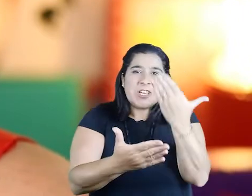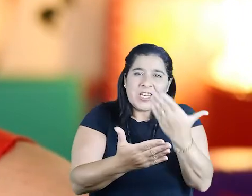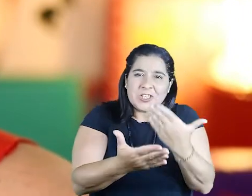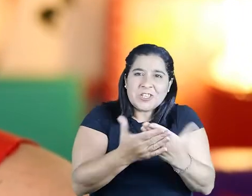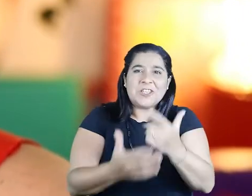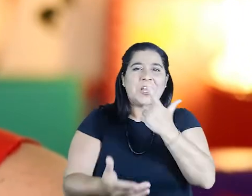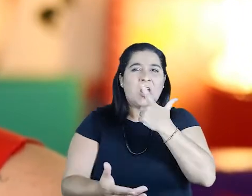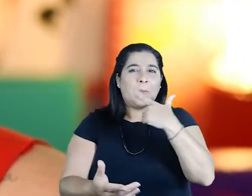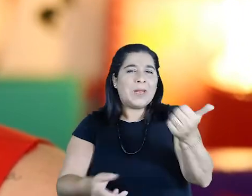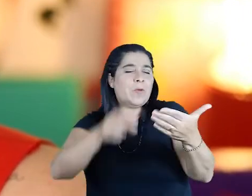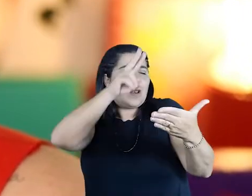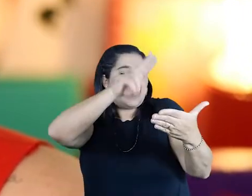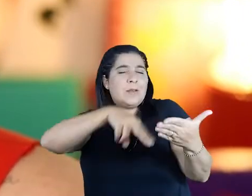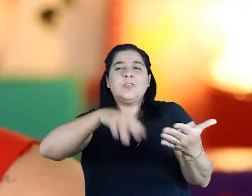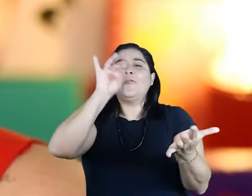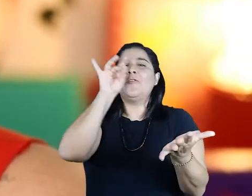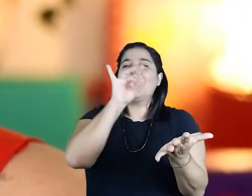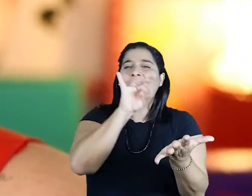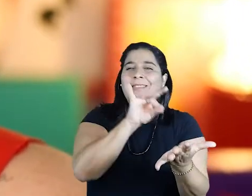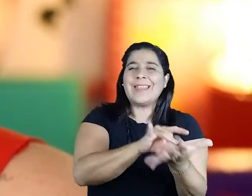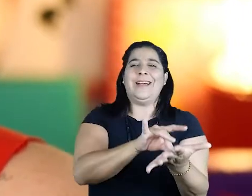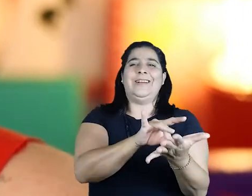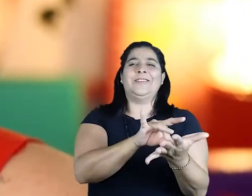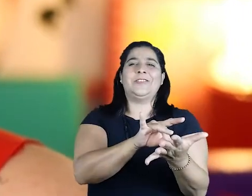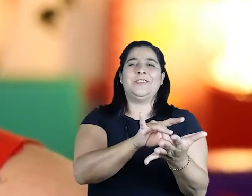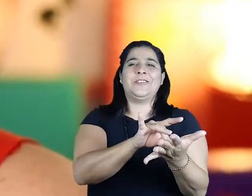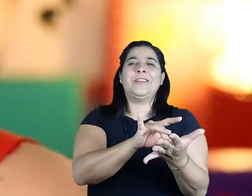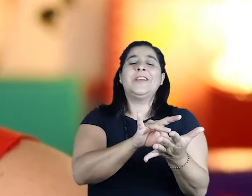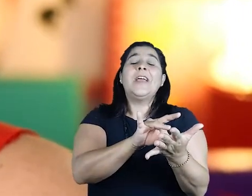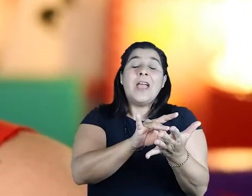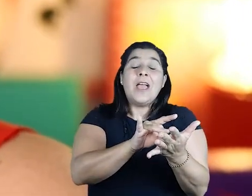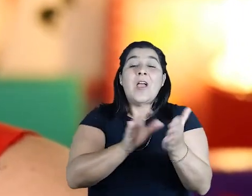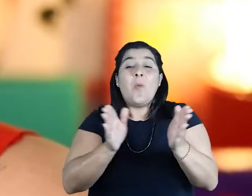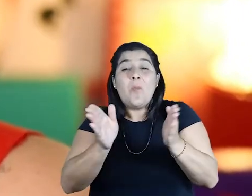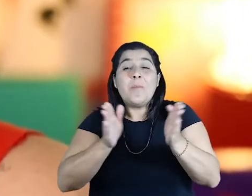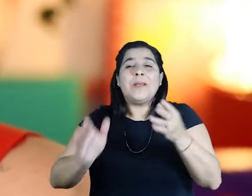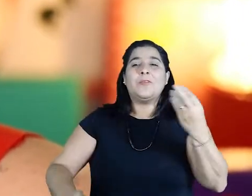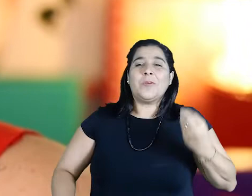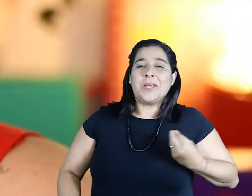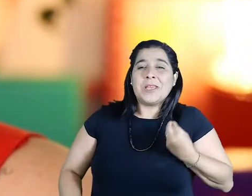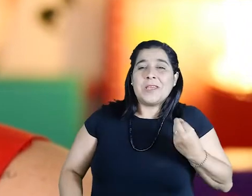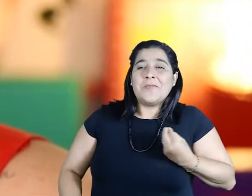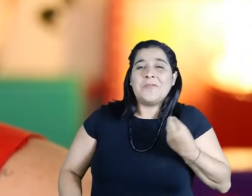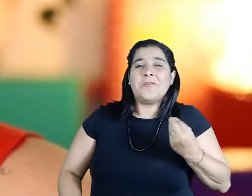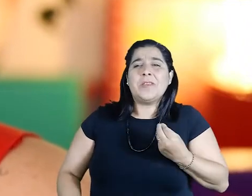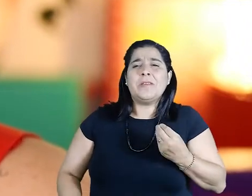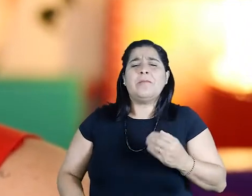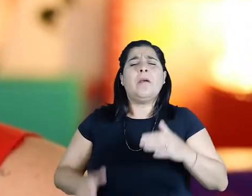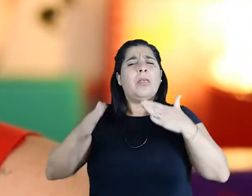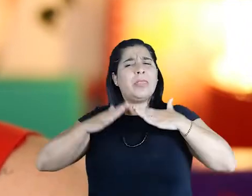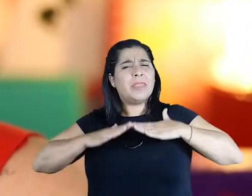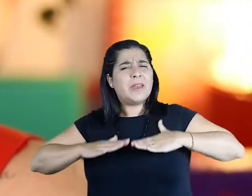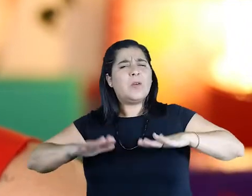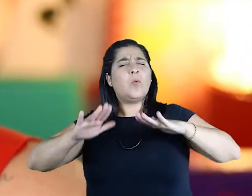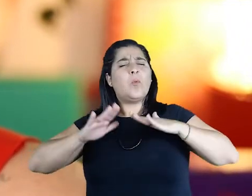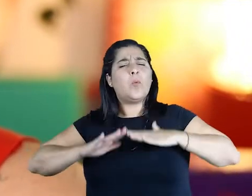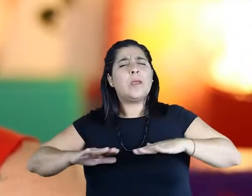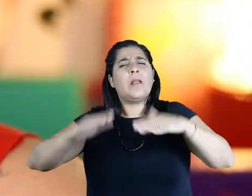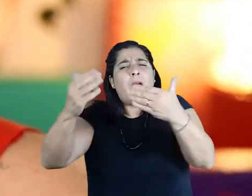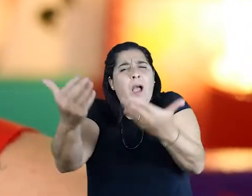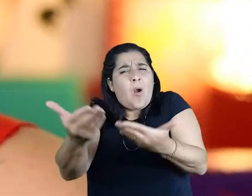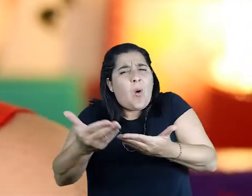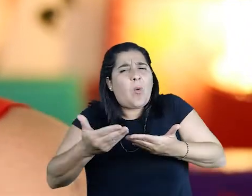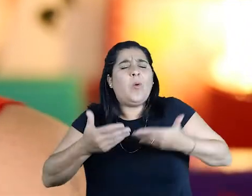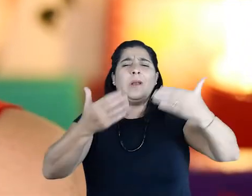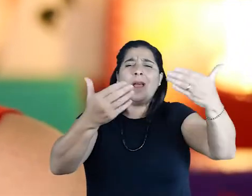leituras autênticas e nos contam do momento que essas crianças vivem. Tenham leveza ao lidar com o erro, acolham as